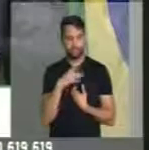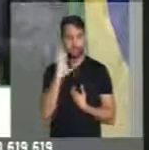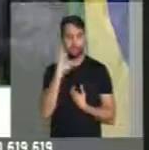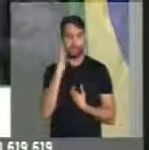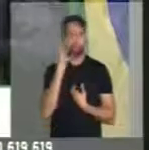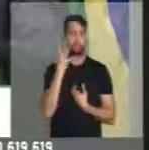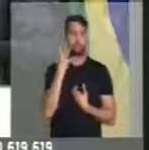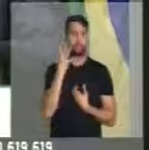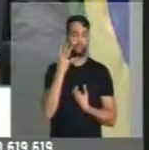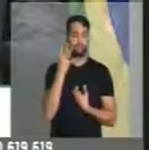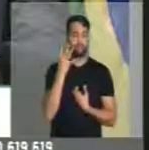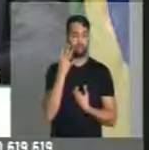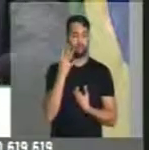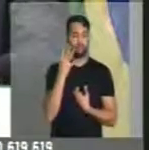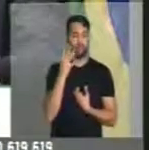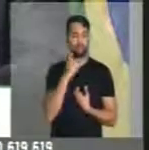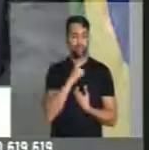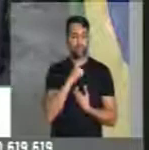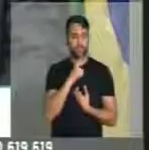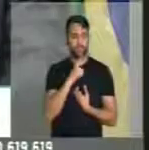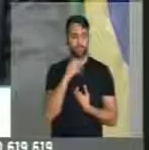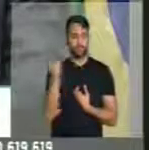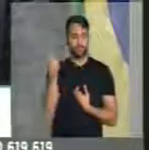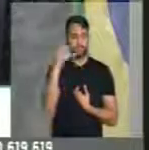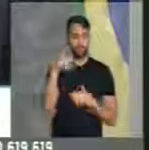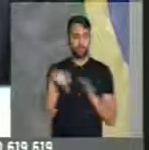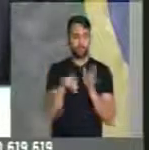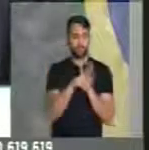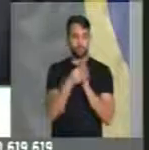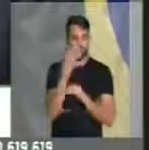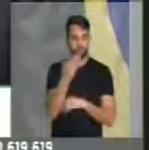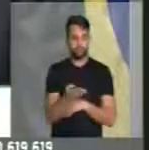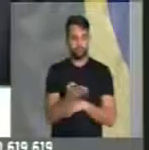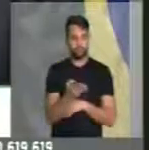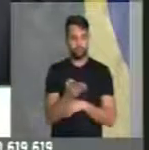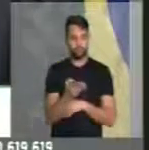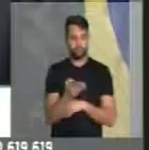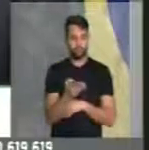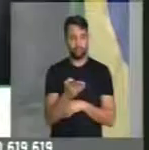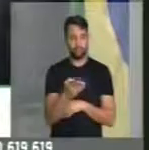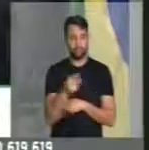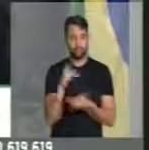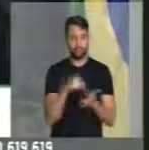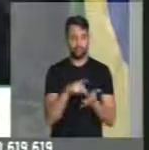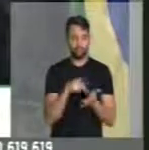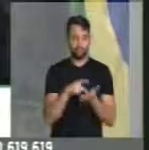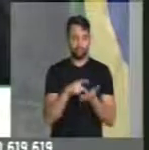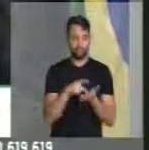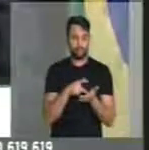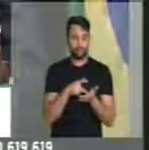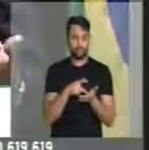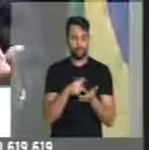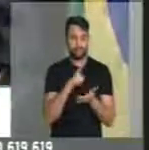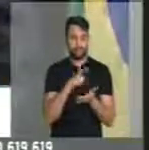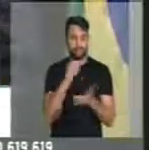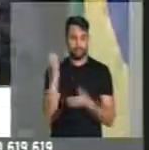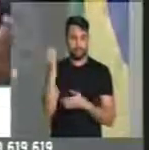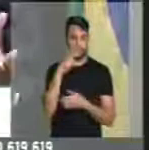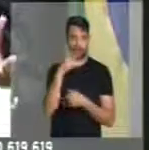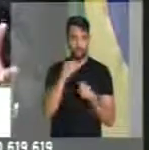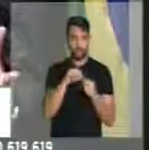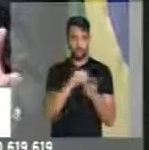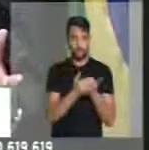resolveu ter sua luz própria. O fato dessa luz ter